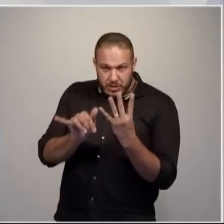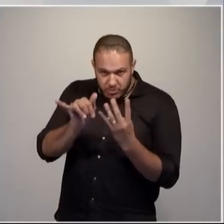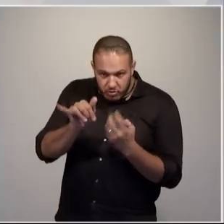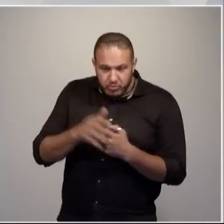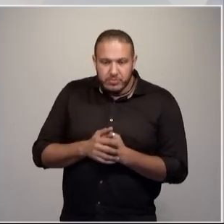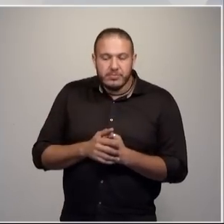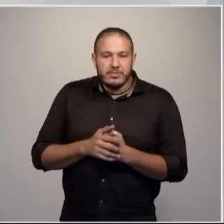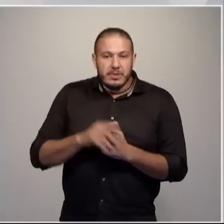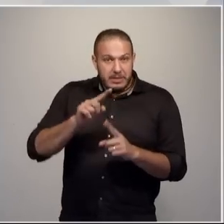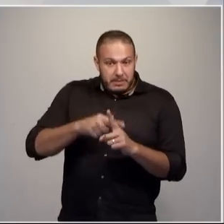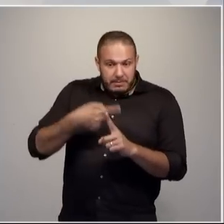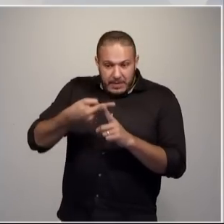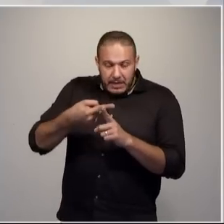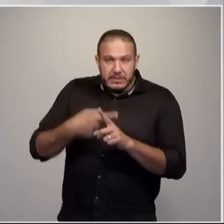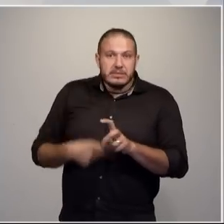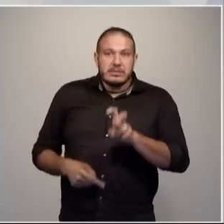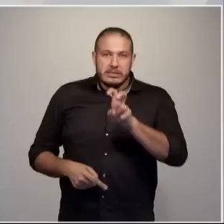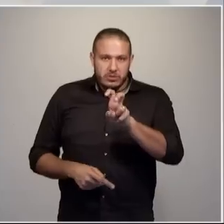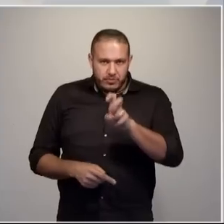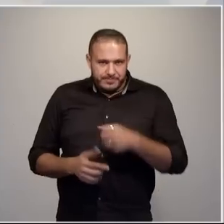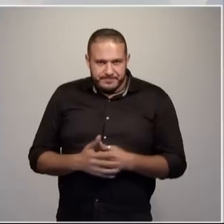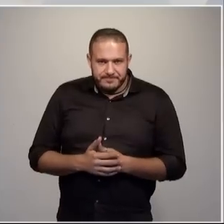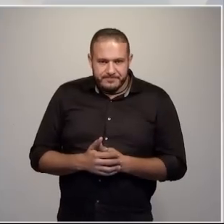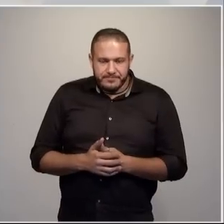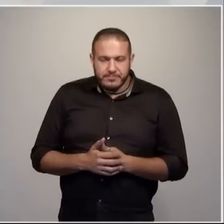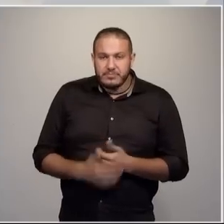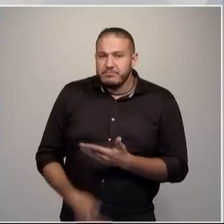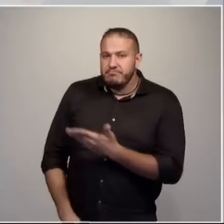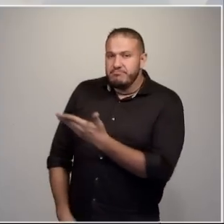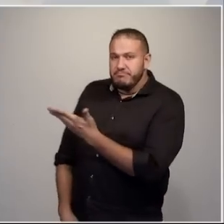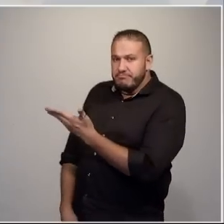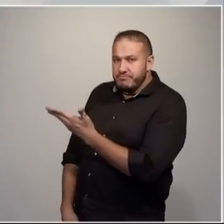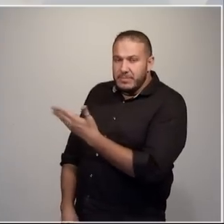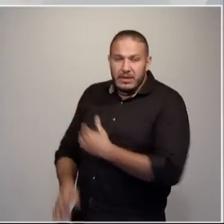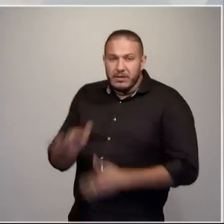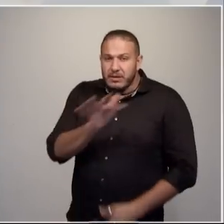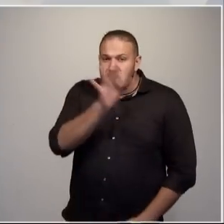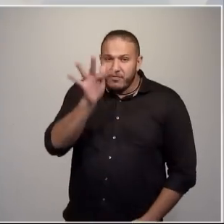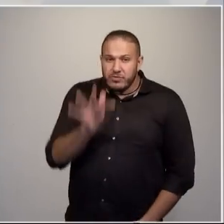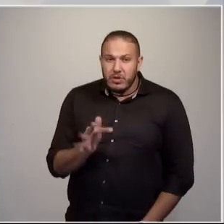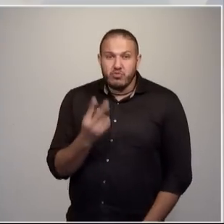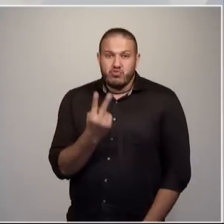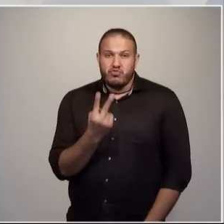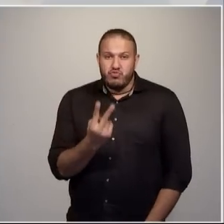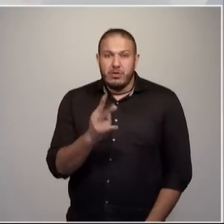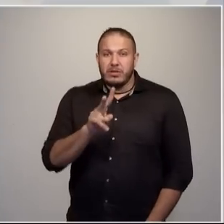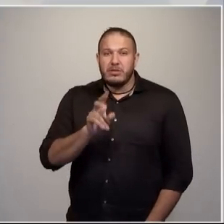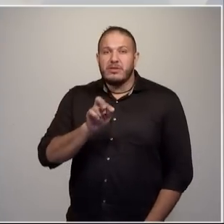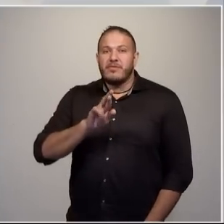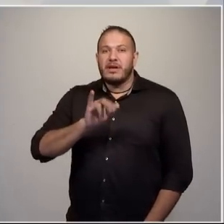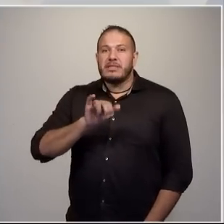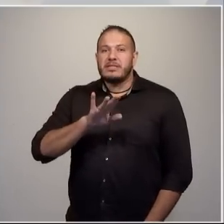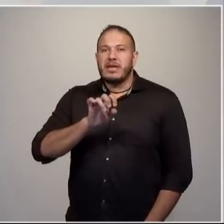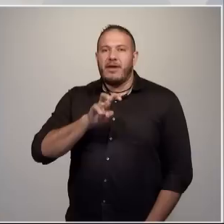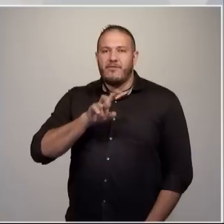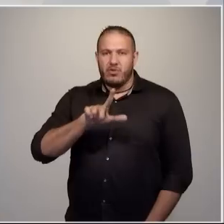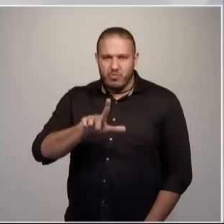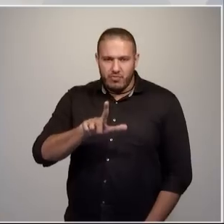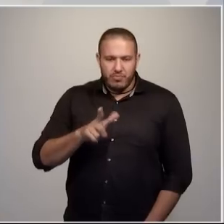mais 5. Essa é uma função de 2 variáveis. Observe o seguinte, se eu fizer f de 1,